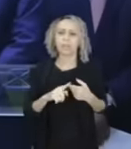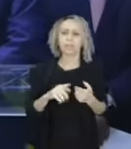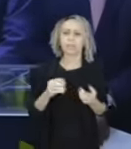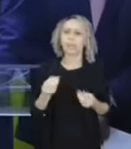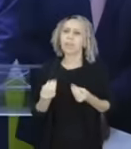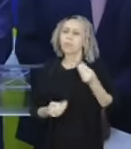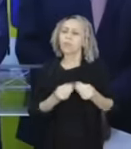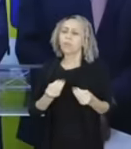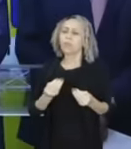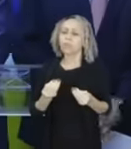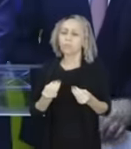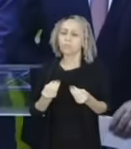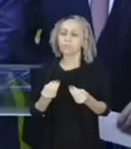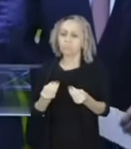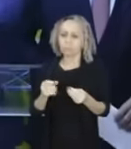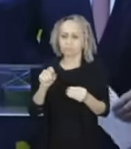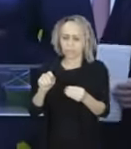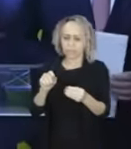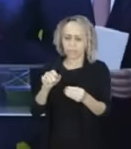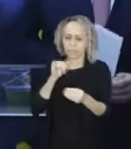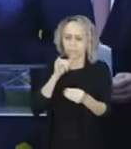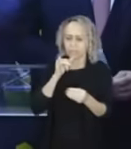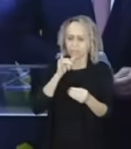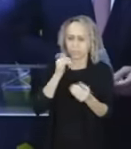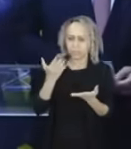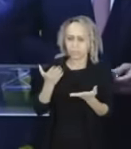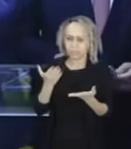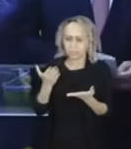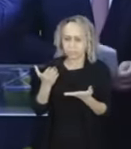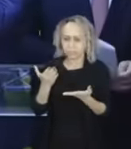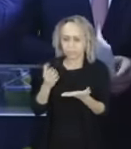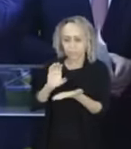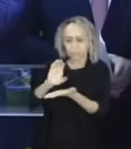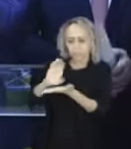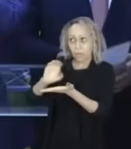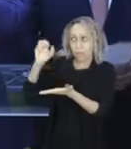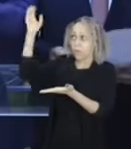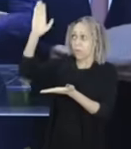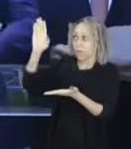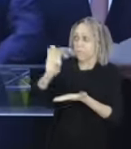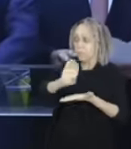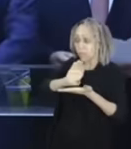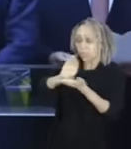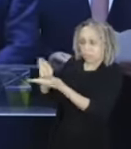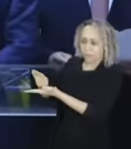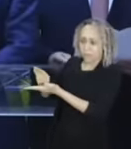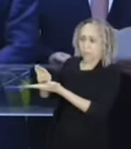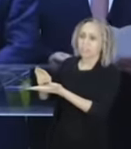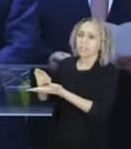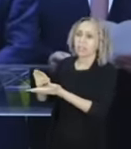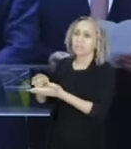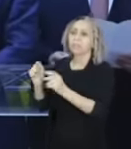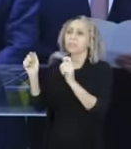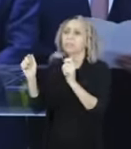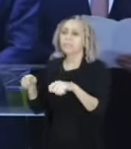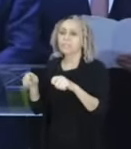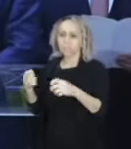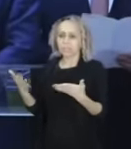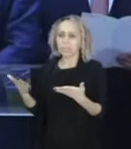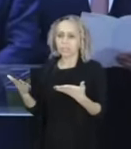anular uma despesa já programada então a ideia aqui também possa ter